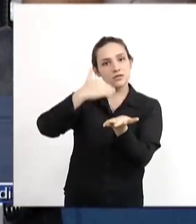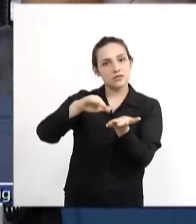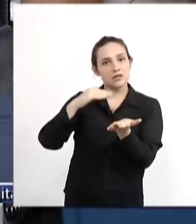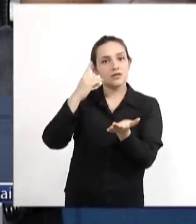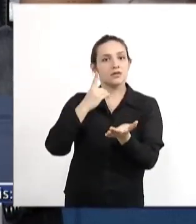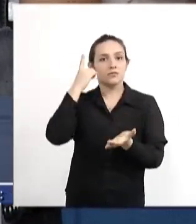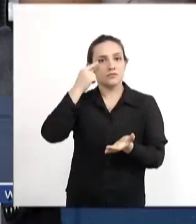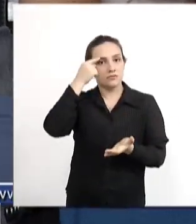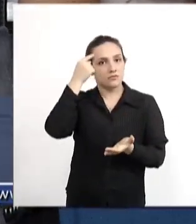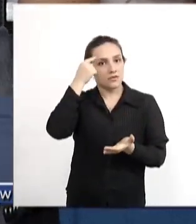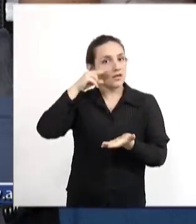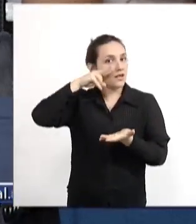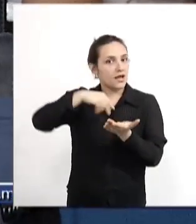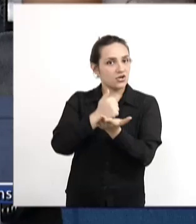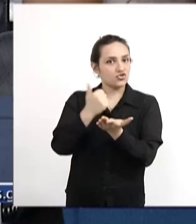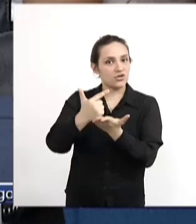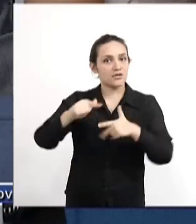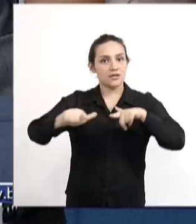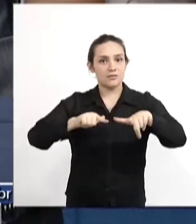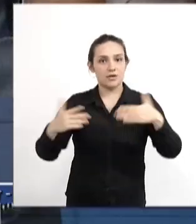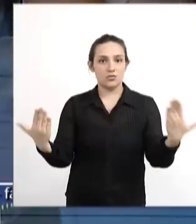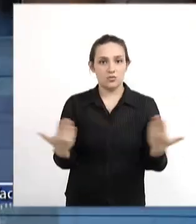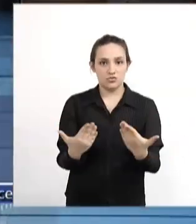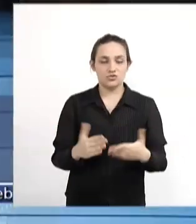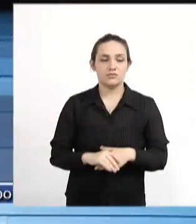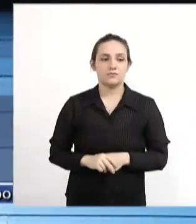deputado Zé Teixeira, para a leitura do expediente.